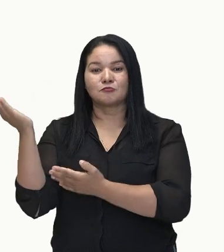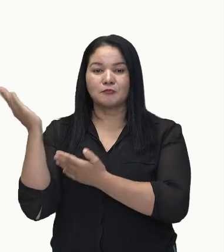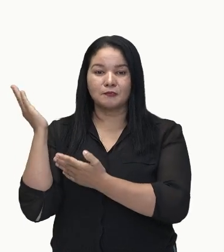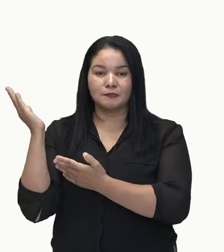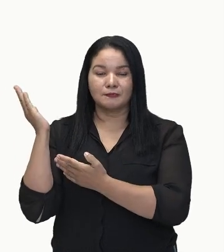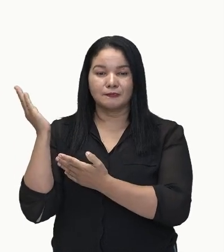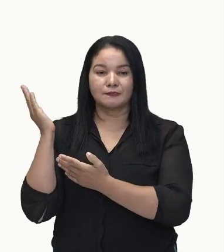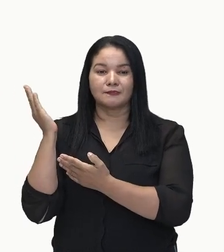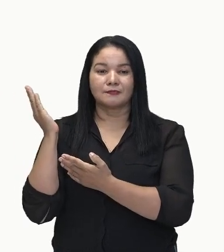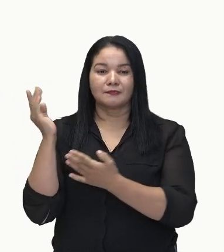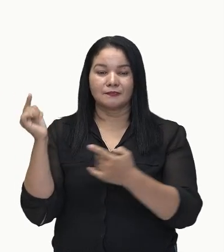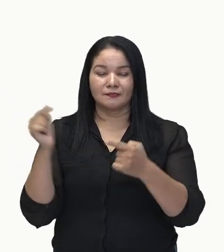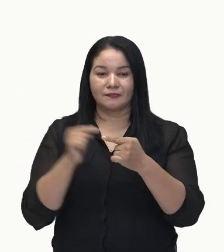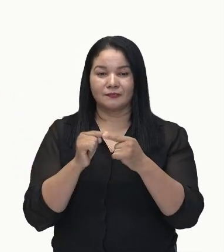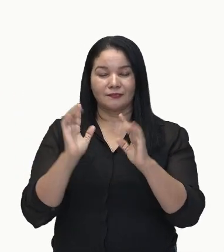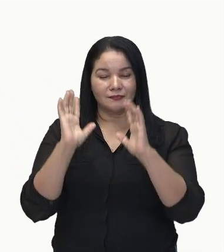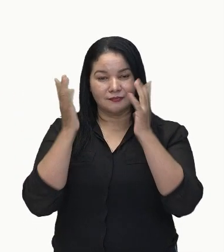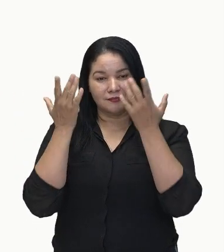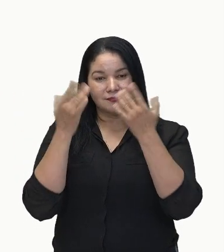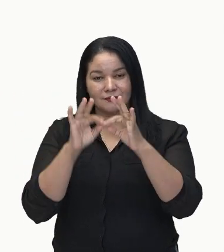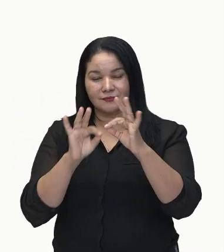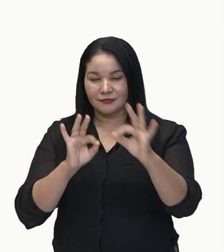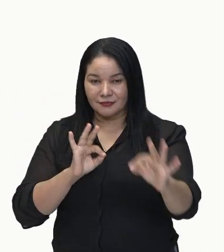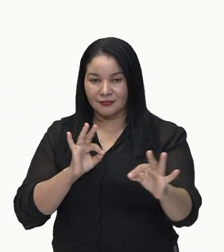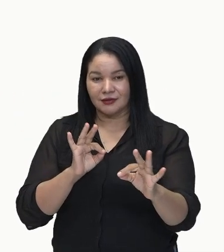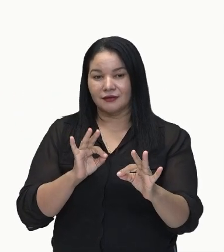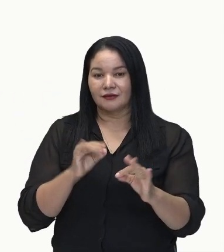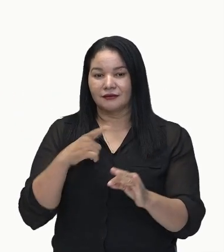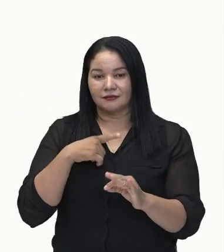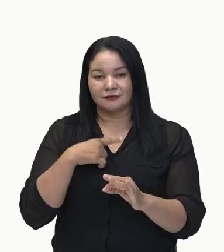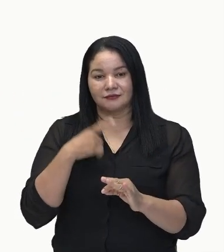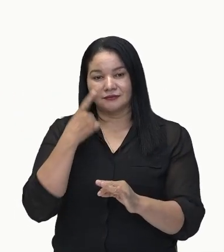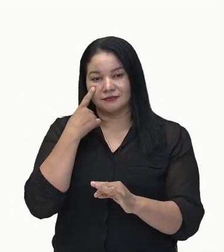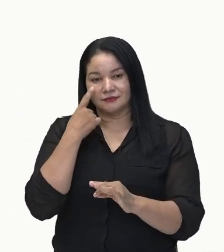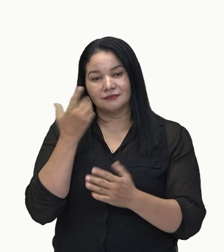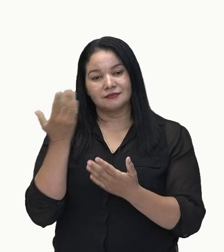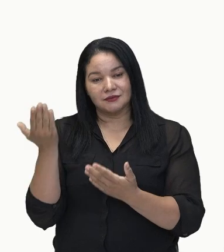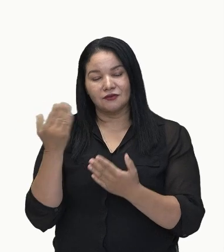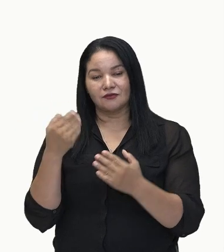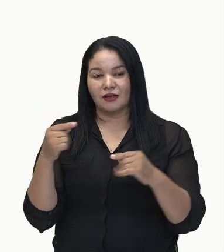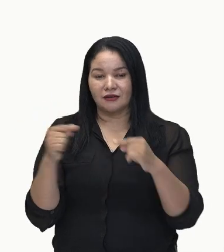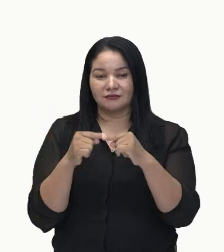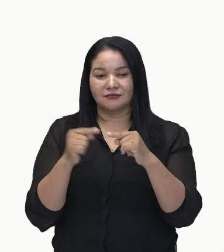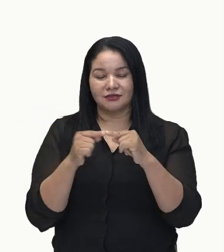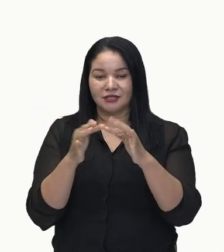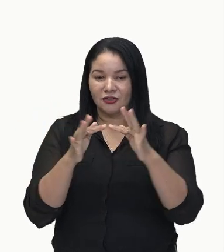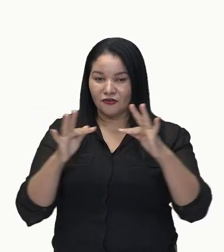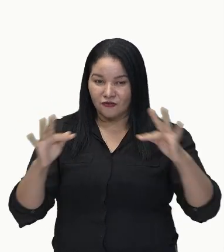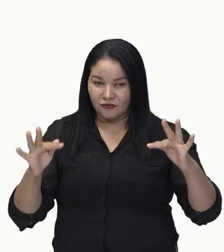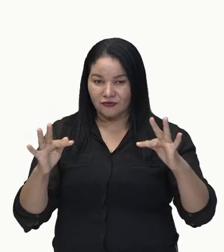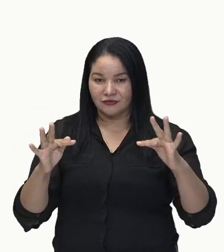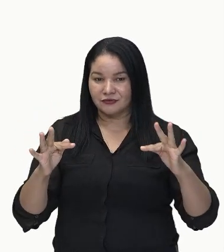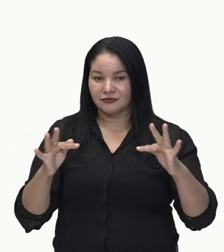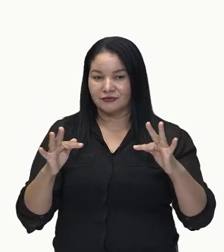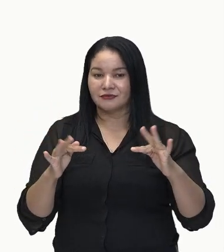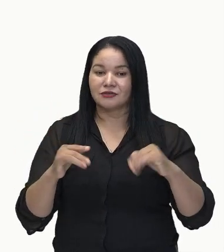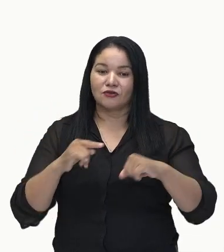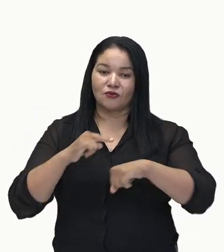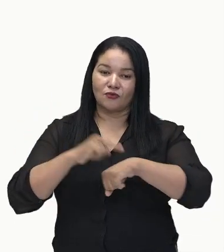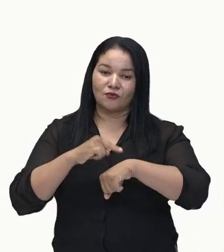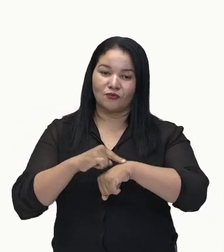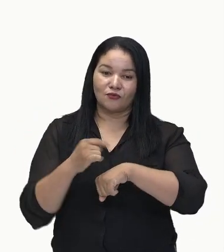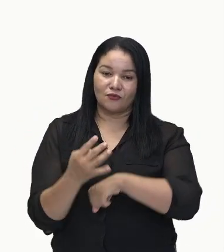tempo ou distância. Tempo ou distância. Tempo ou distância. São 4 horas da